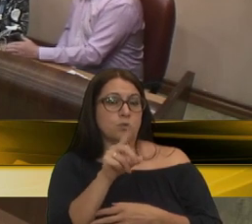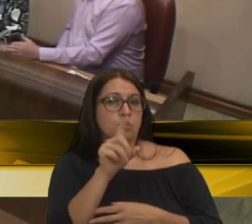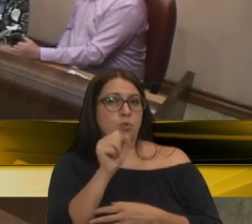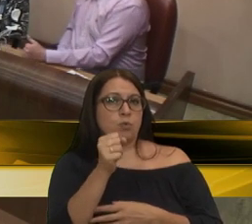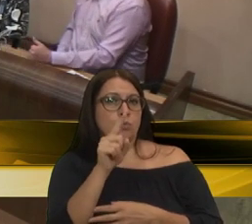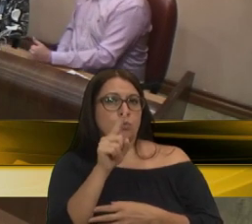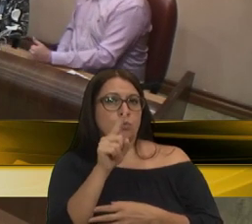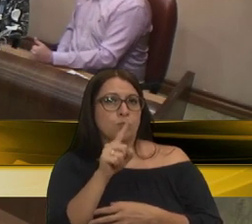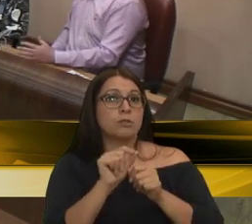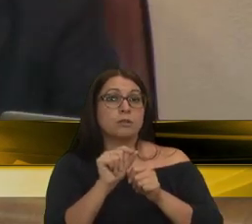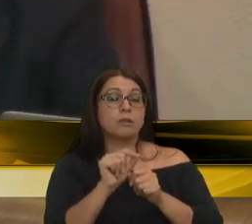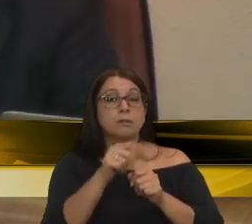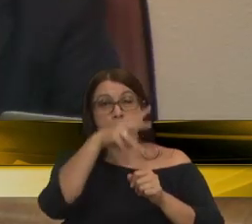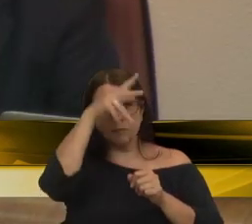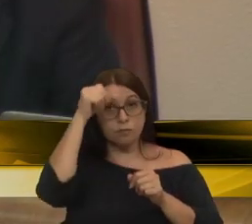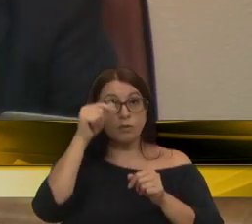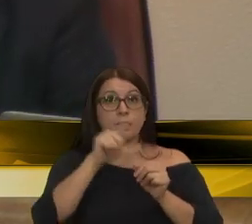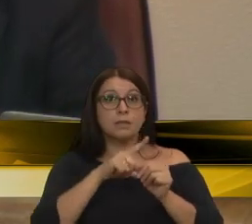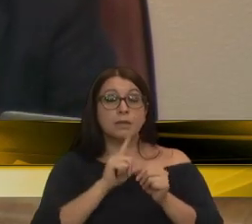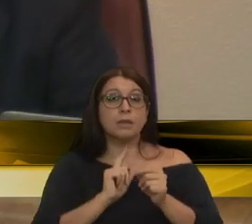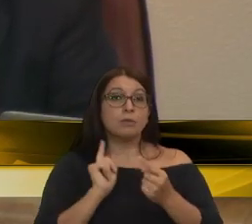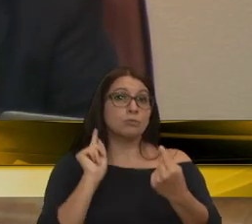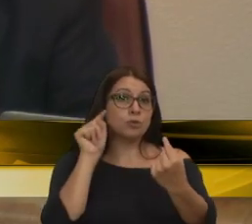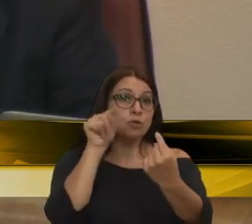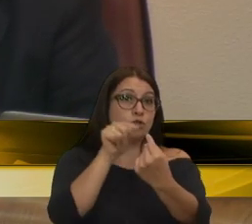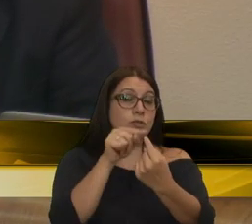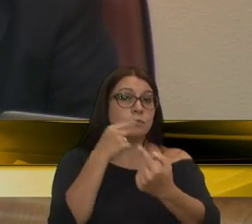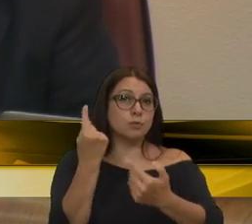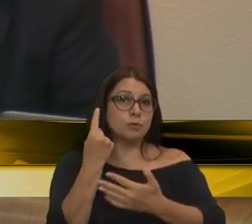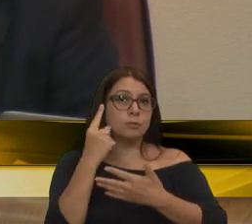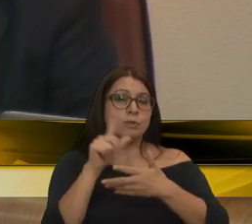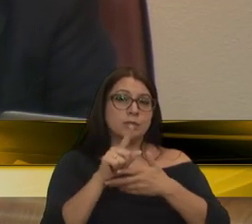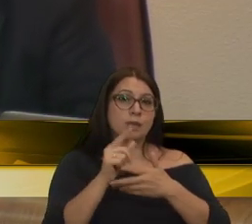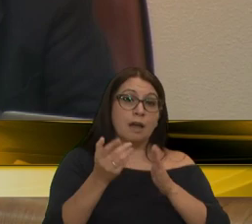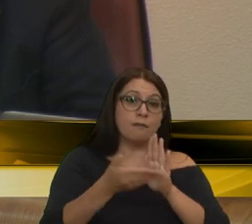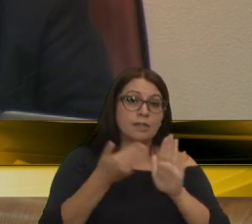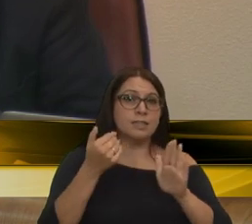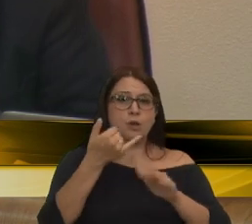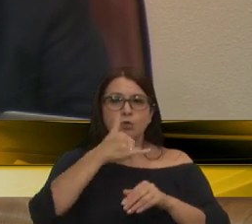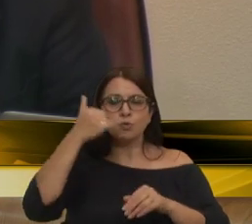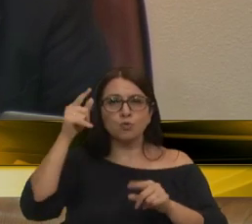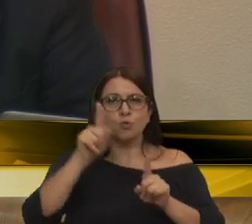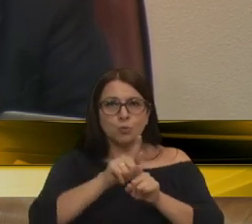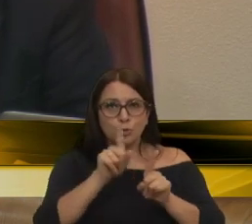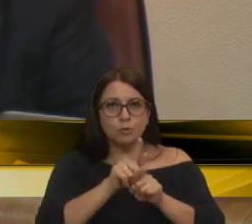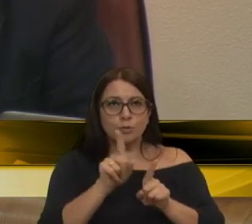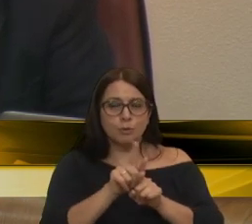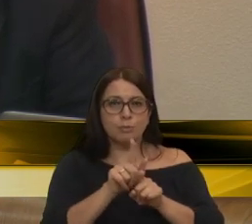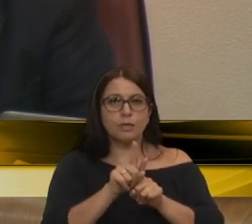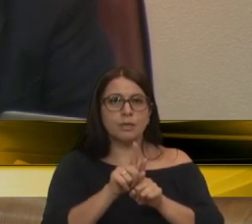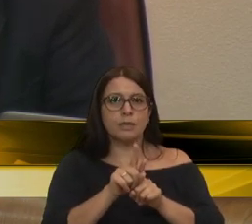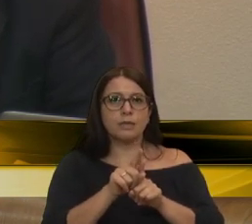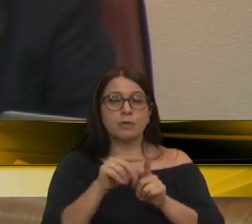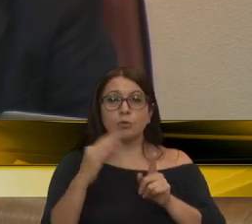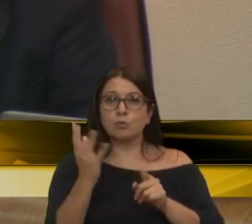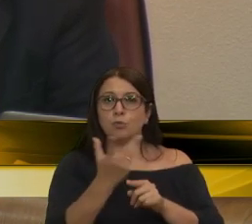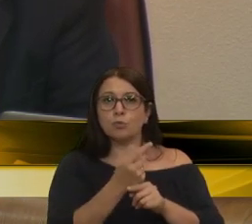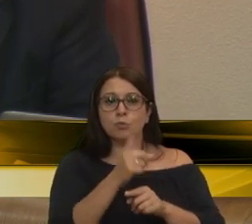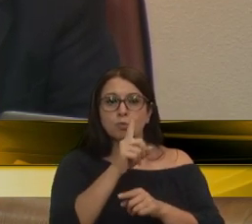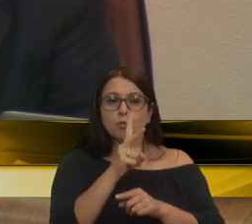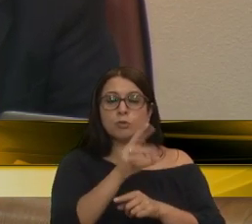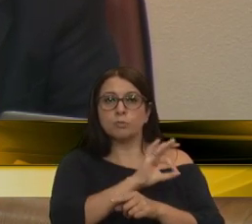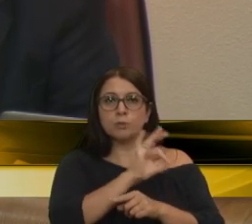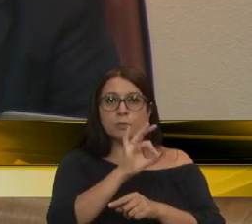70069518157, opostos por objeto unicamente afastar juros moratórios ou reduzir juros compensatórios de 12%